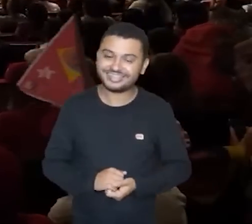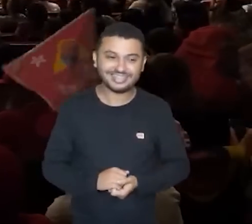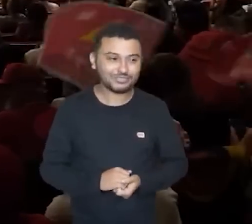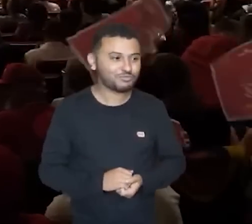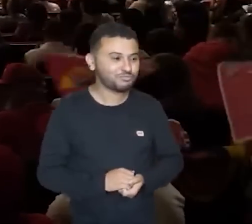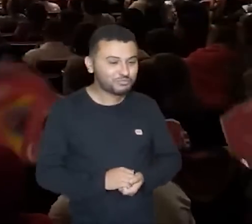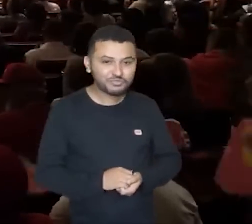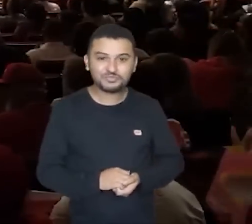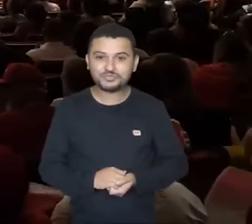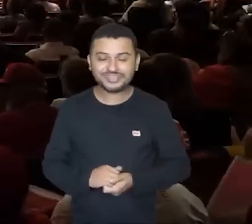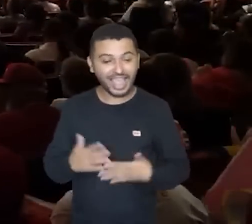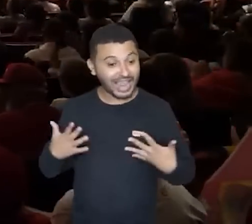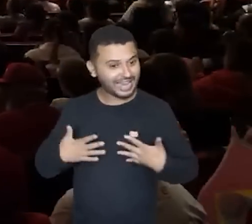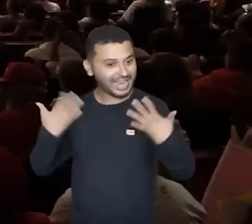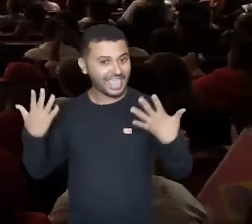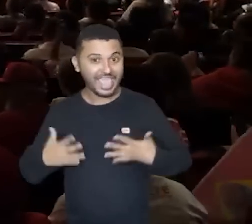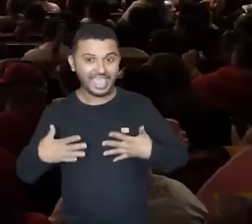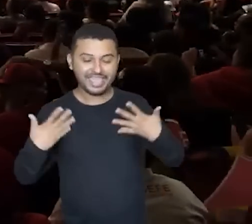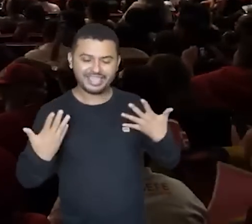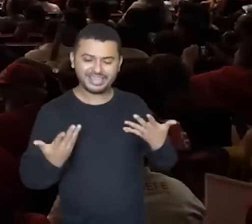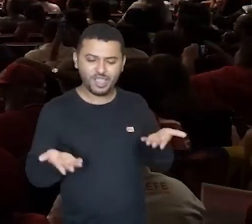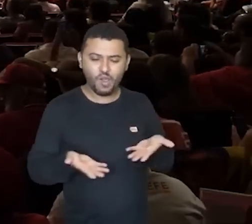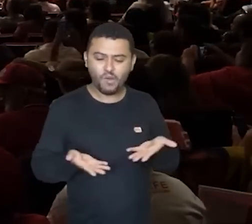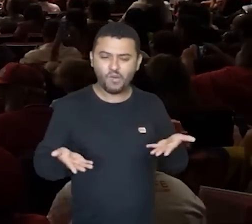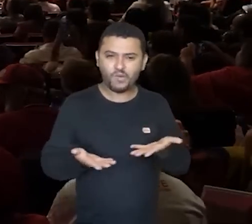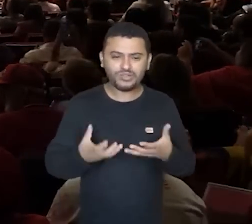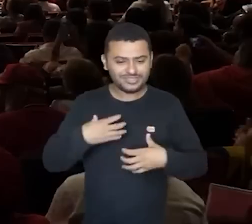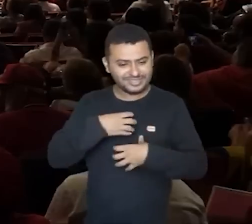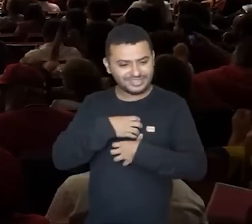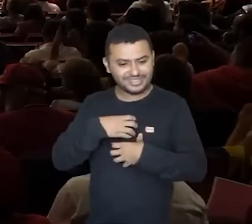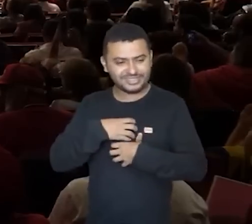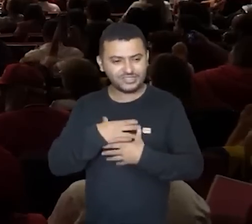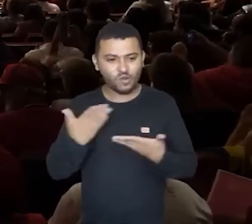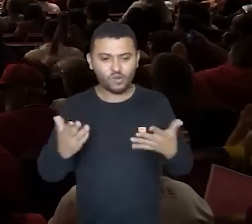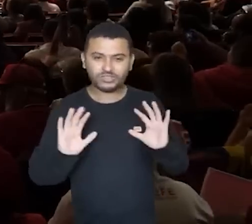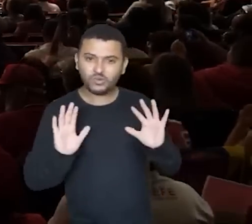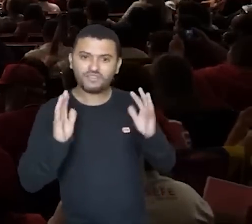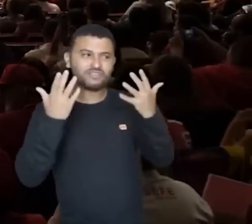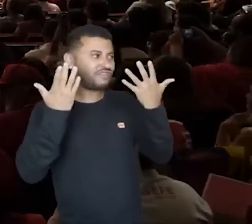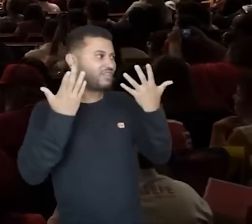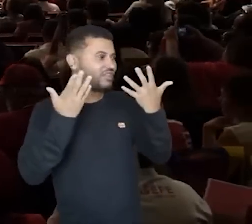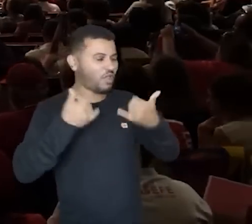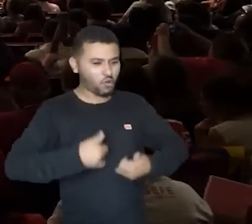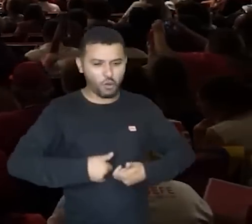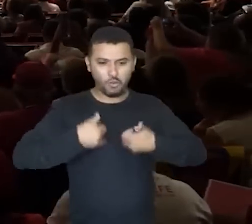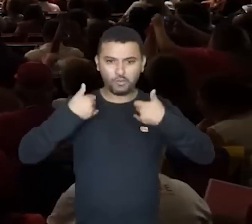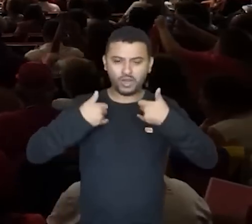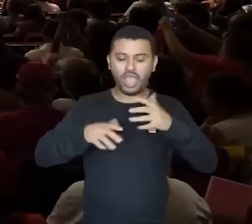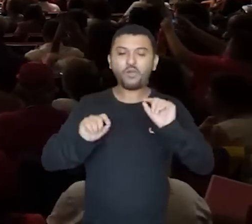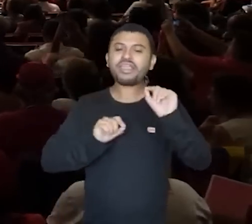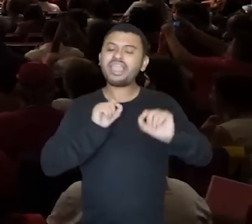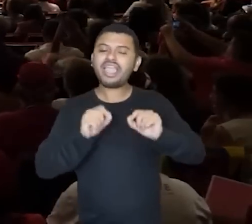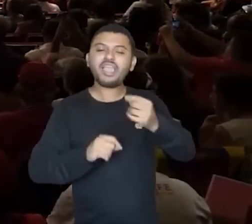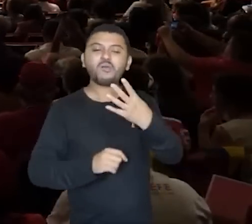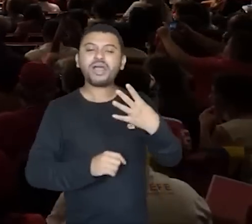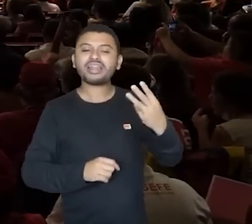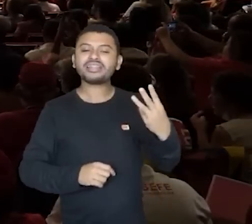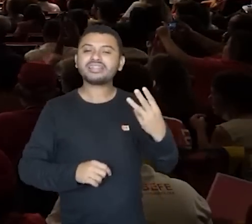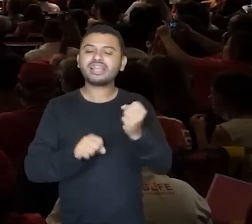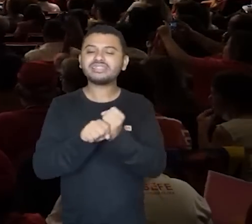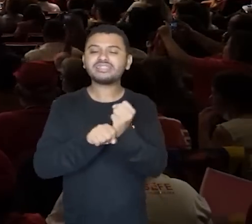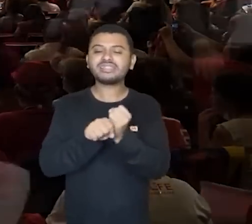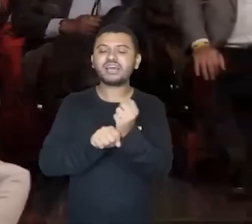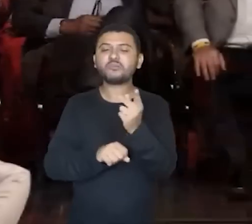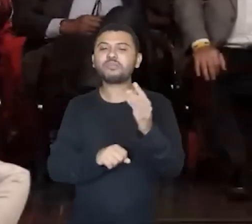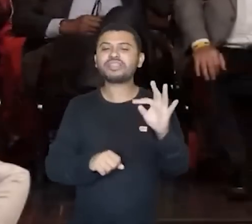É uma alegria muito grande estar nesse evento, nesse ato que comemora os 43 anos do nosso PT, o Partido